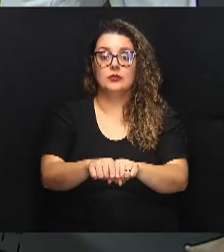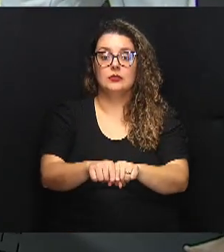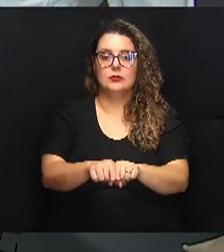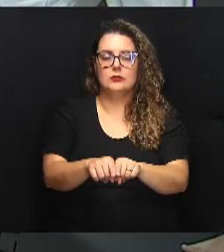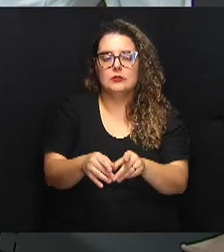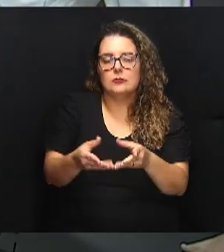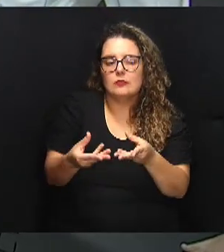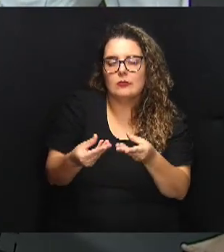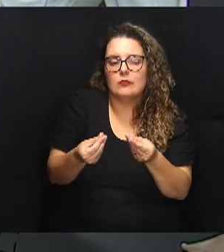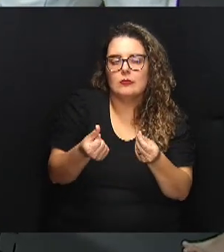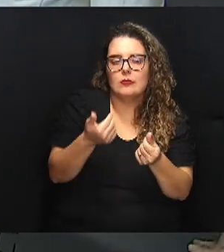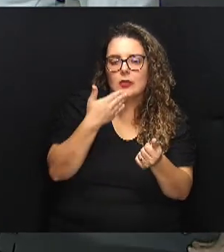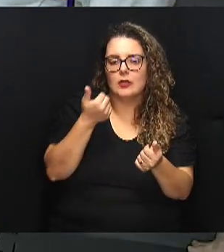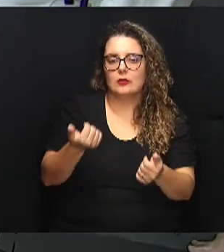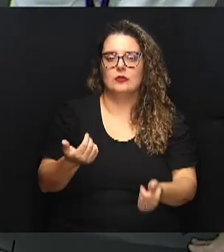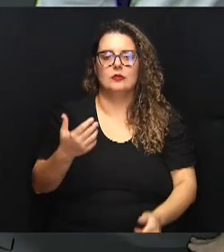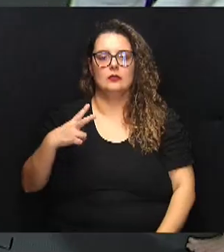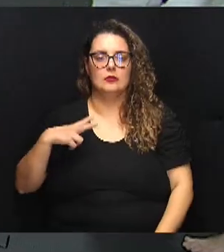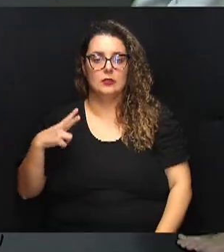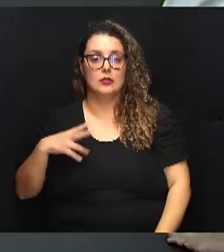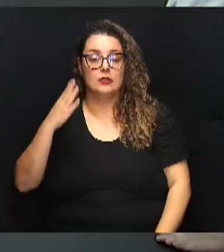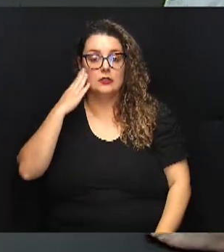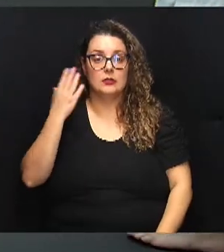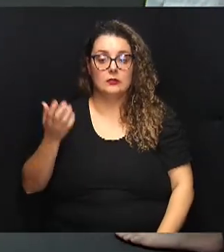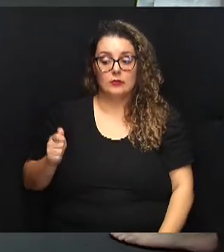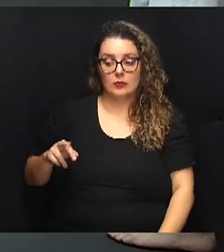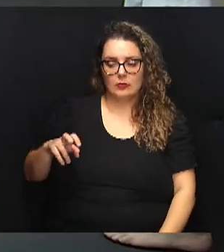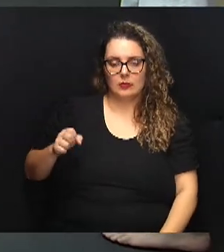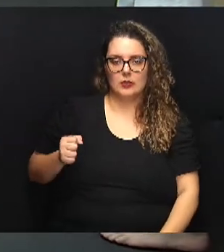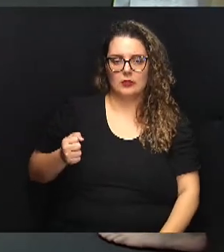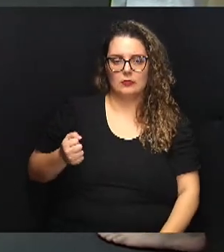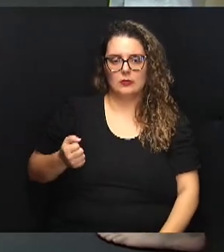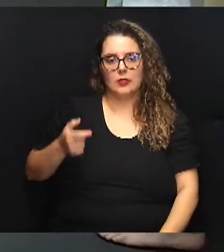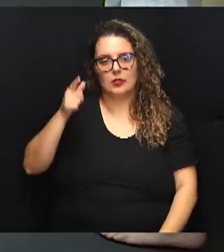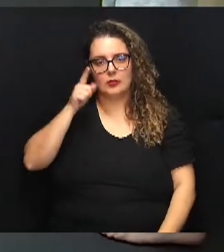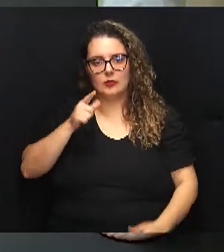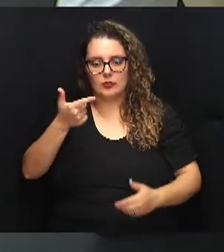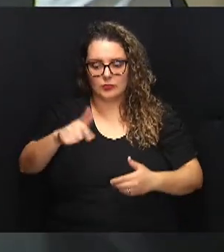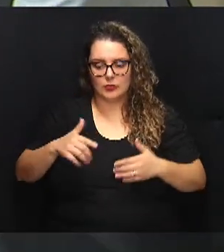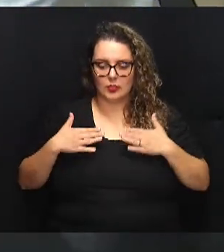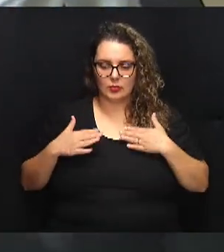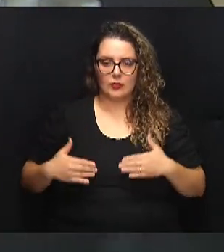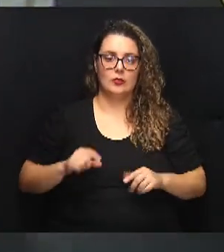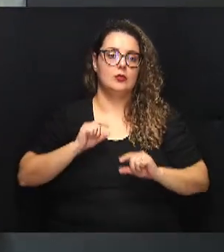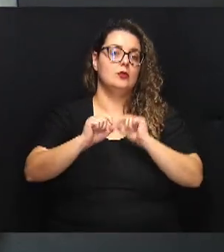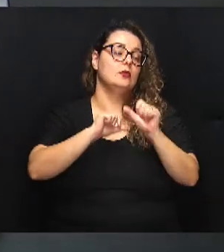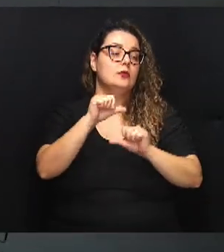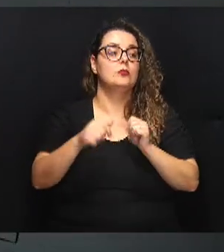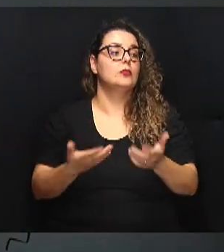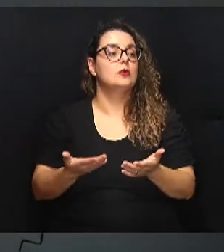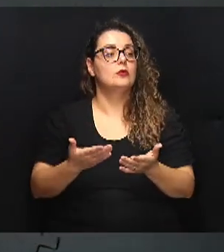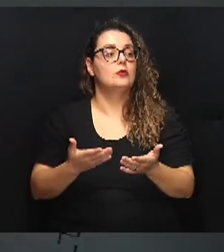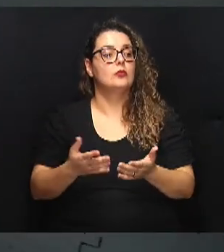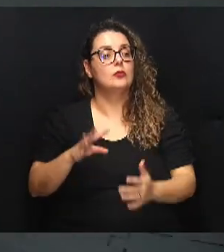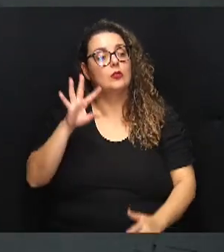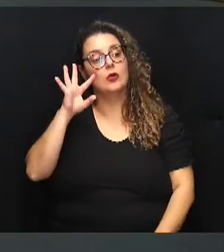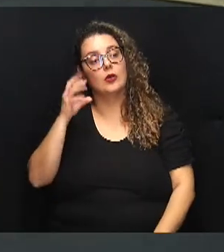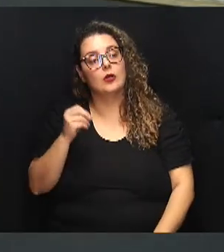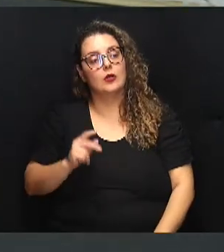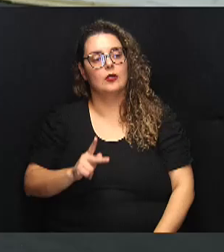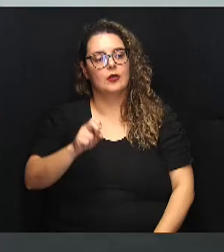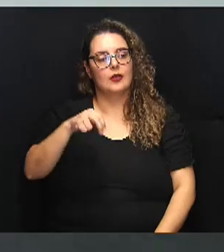pessoal, então saber dominar a arma, ela virar uma extensão do seu corpo, né? O que mudou depois que você conheceu o